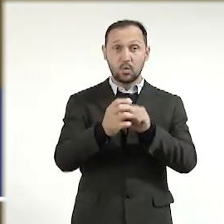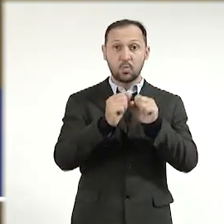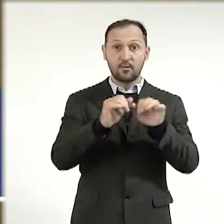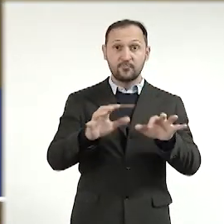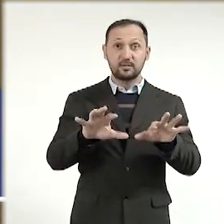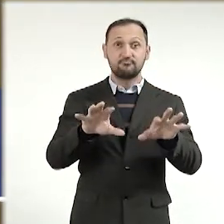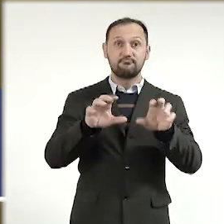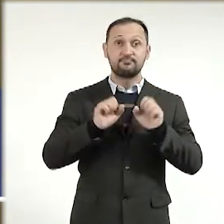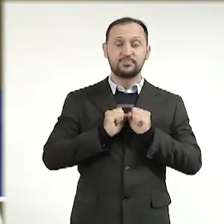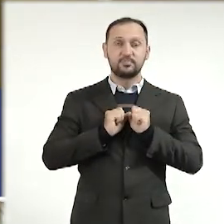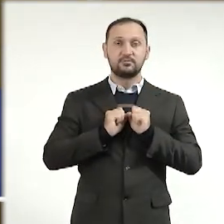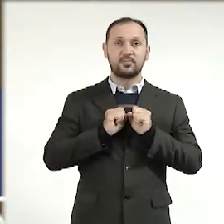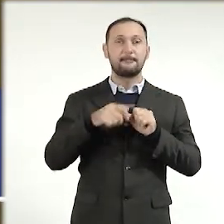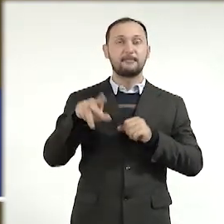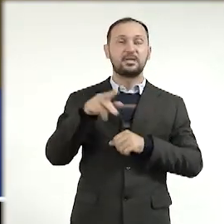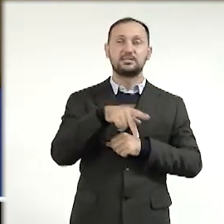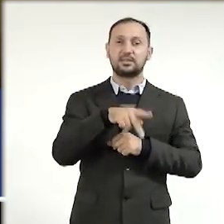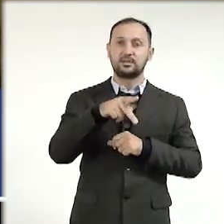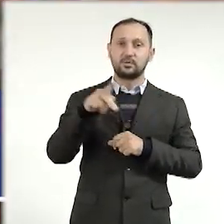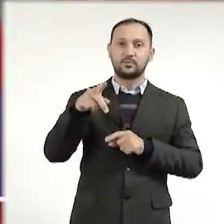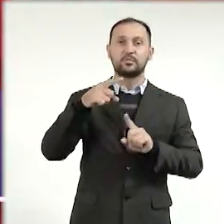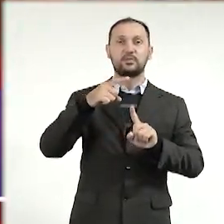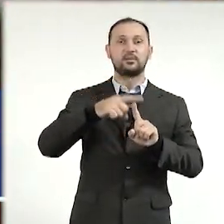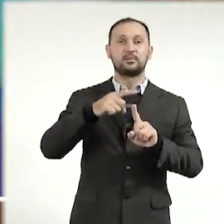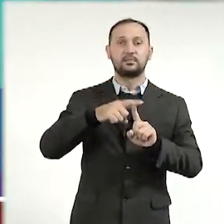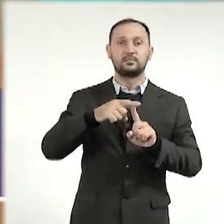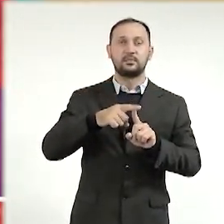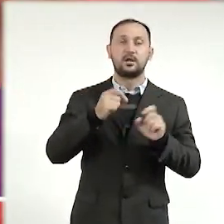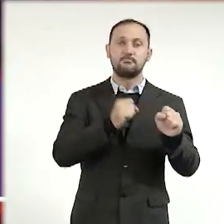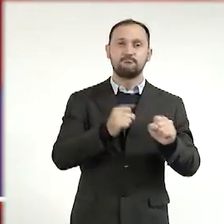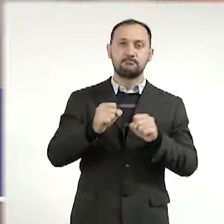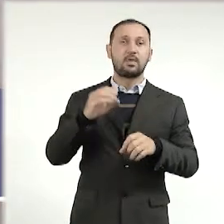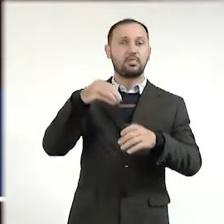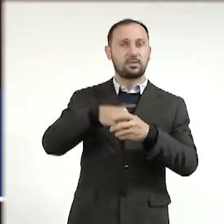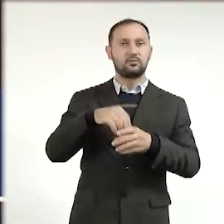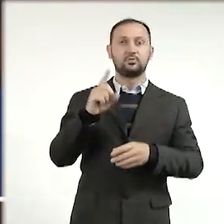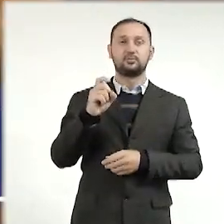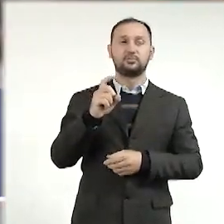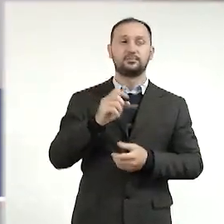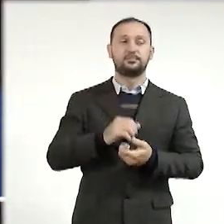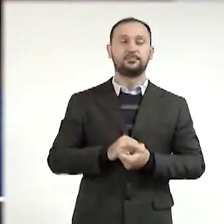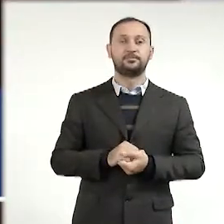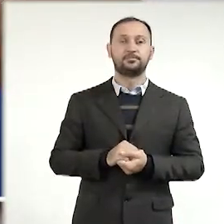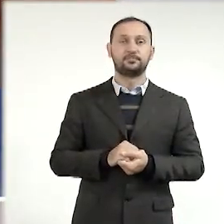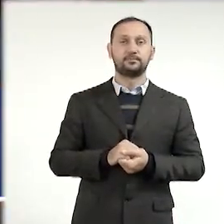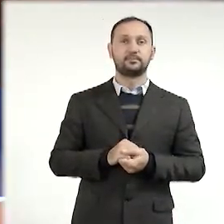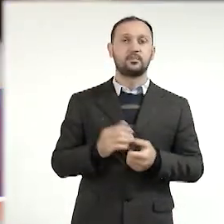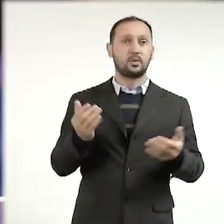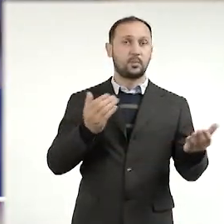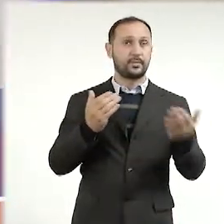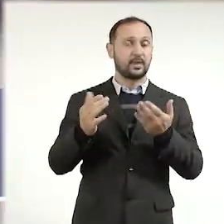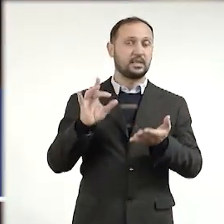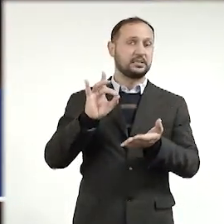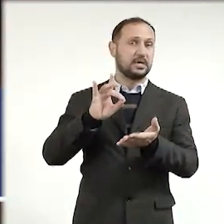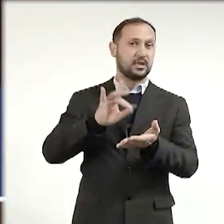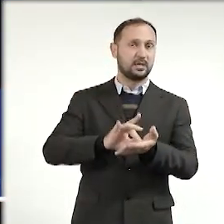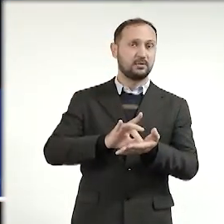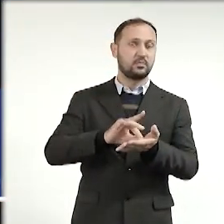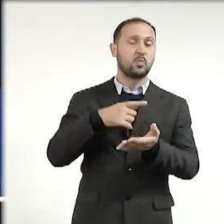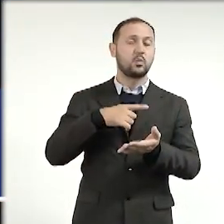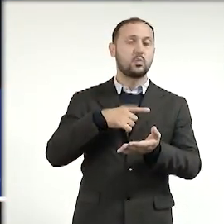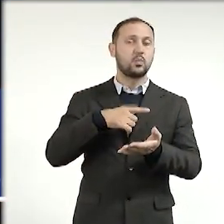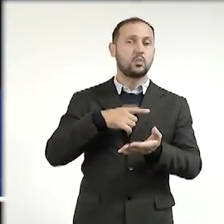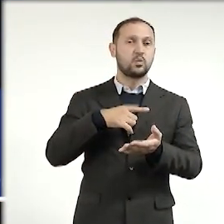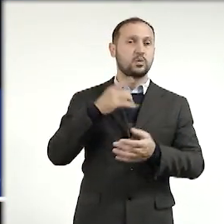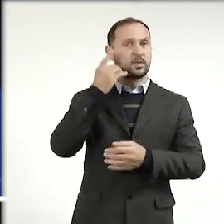a maioria registrada entre os Kaiowá, Terena e Guarani, na Grande Dourados. Diante desta